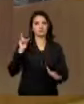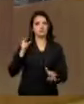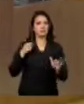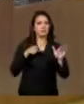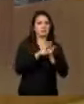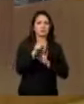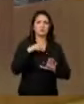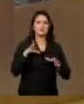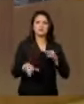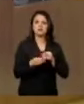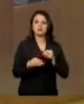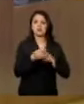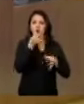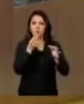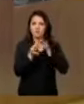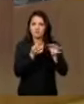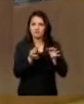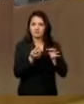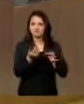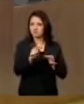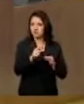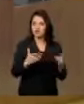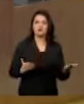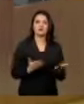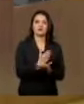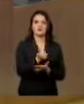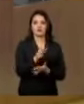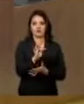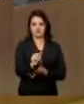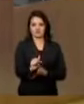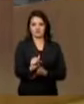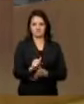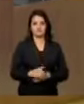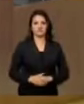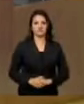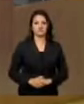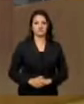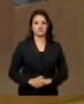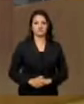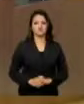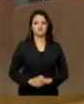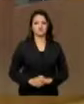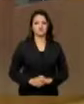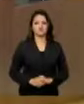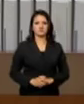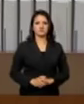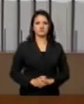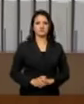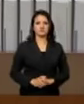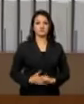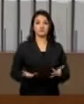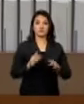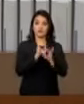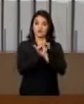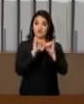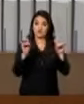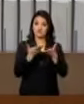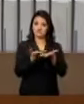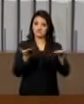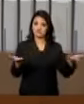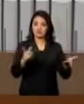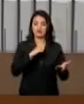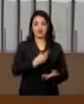alguma observação a ser feita. Não havendo, declaro a ata aprovada. Informo a Vossas Excelências que